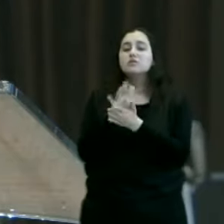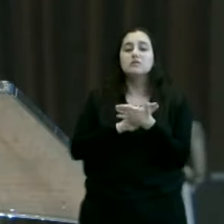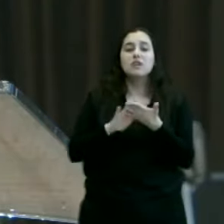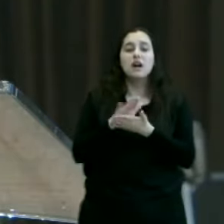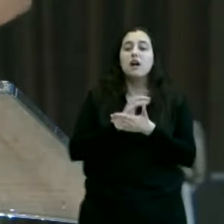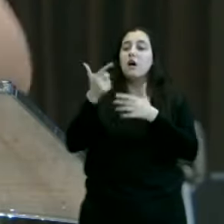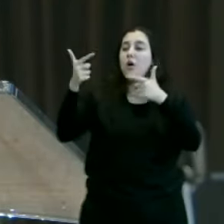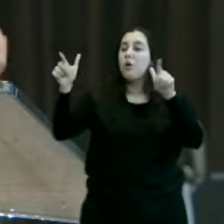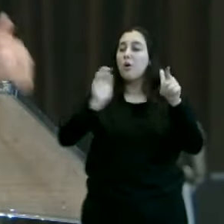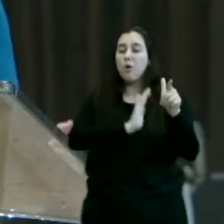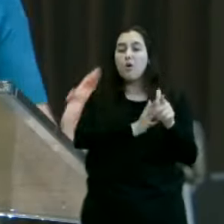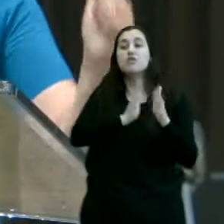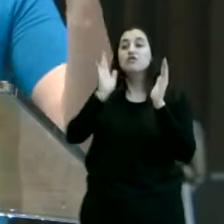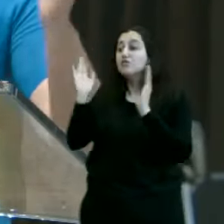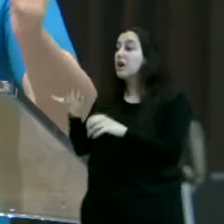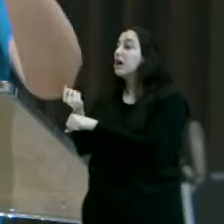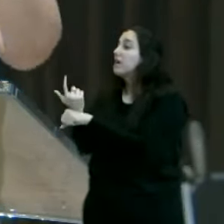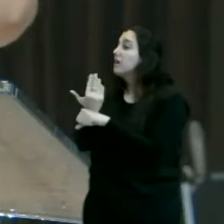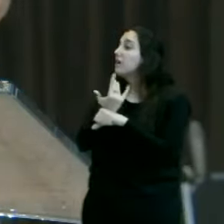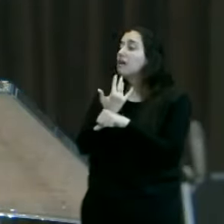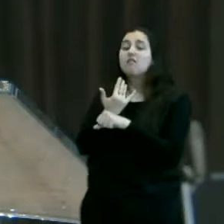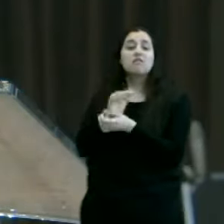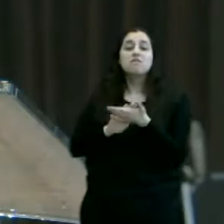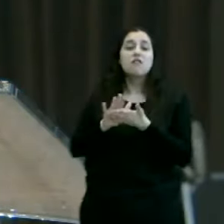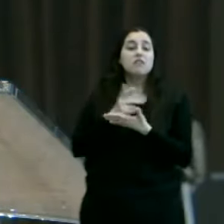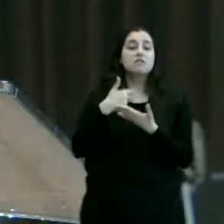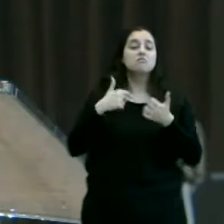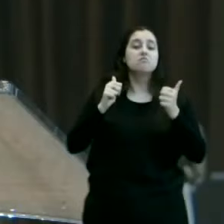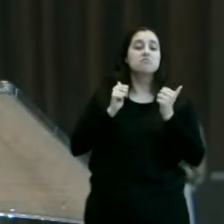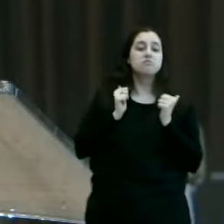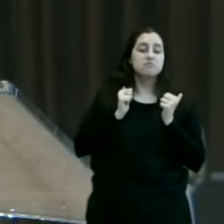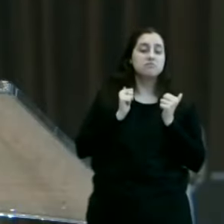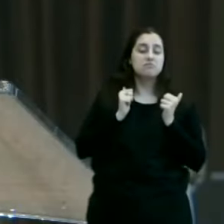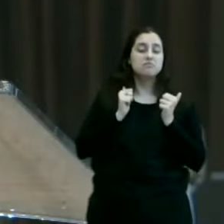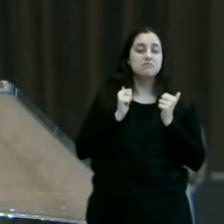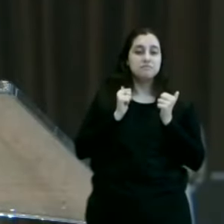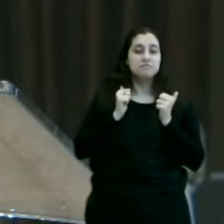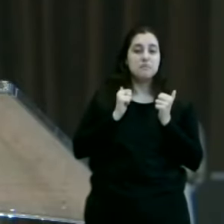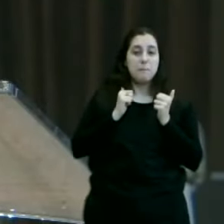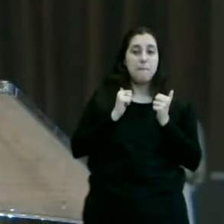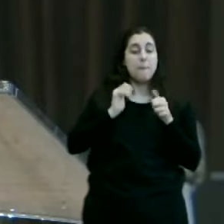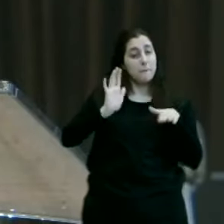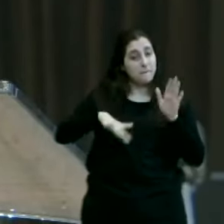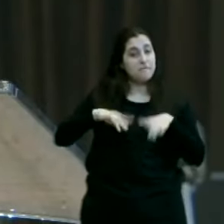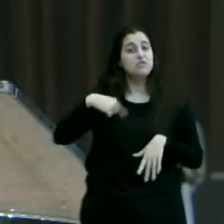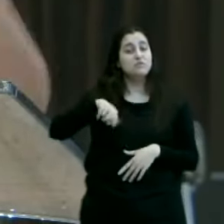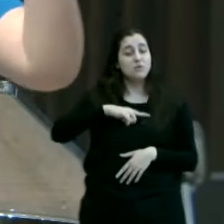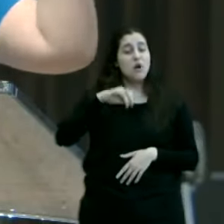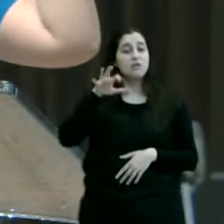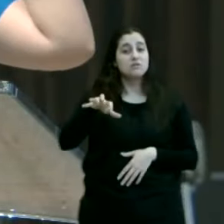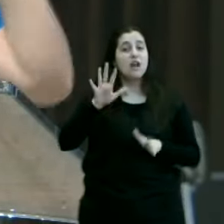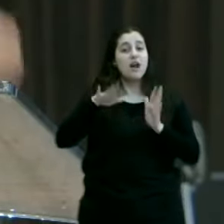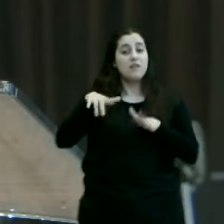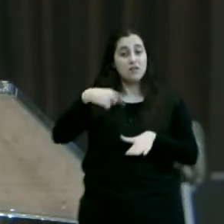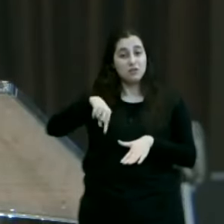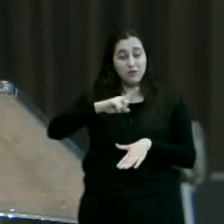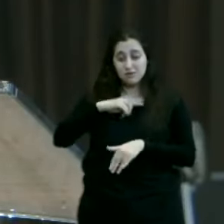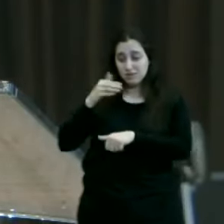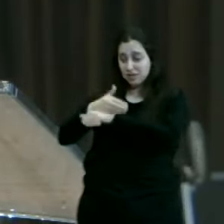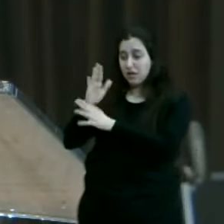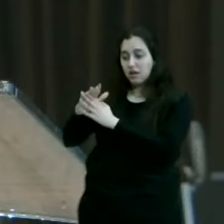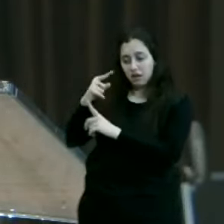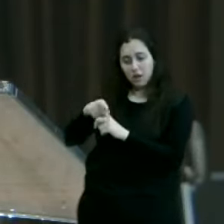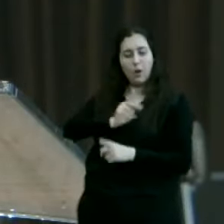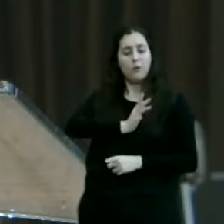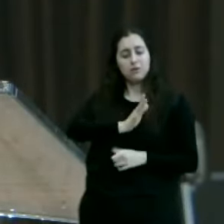outros corações sejam avivados por conta do nosso testemunho. Muitas vezes aqui na igreja o nosso coração se